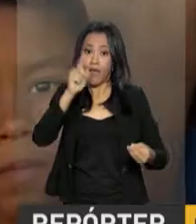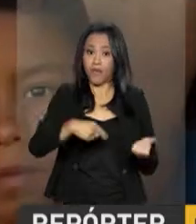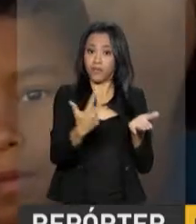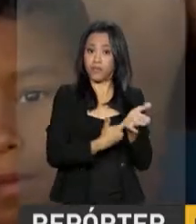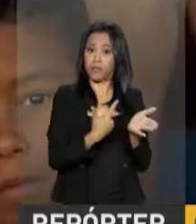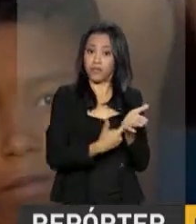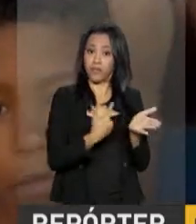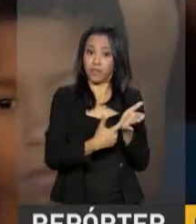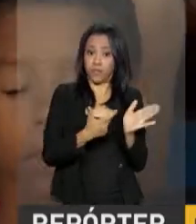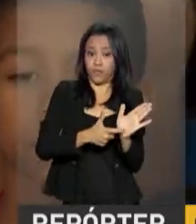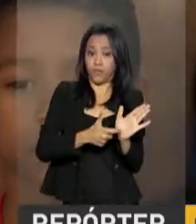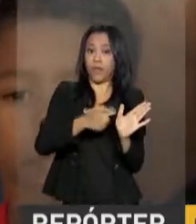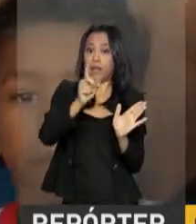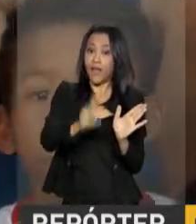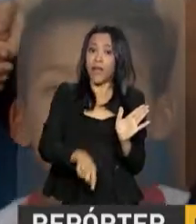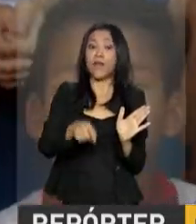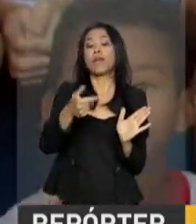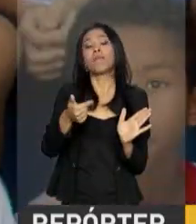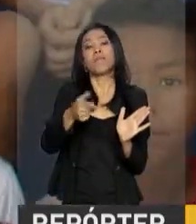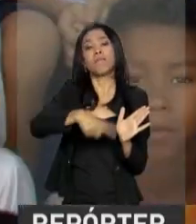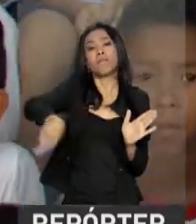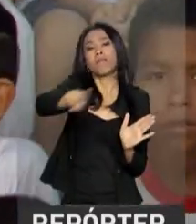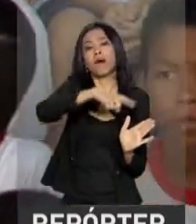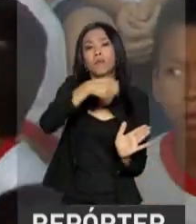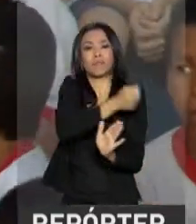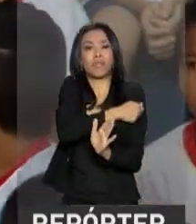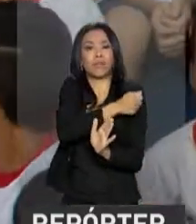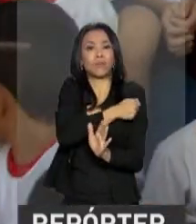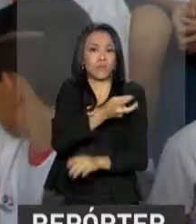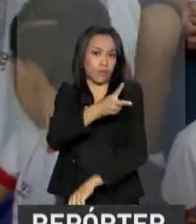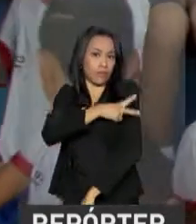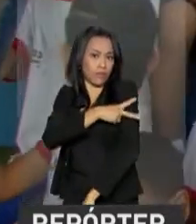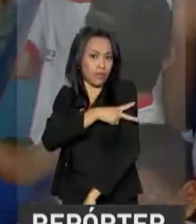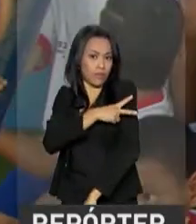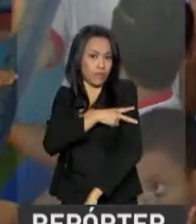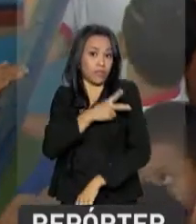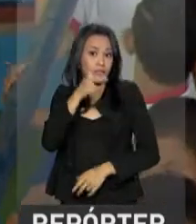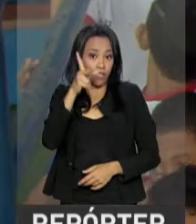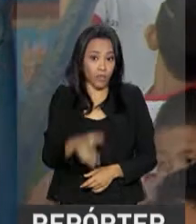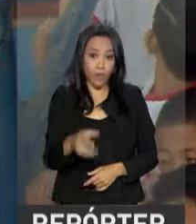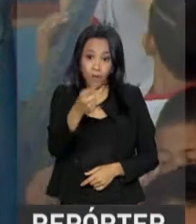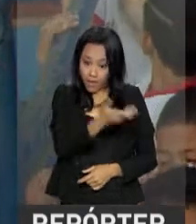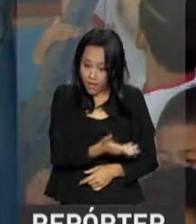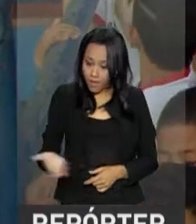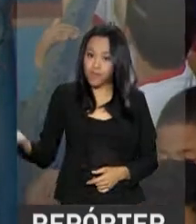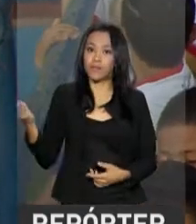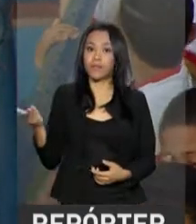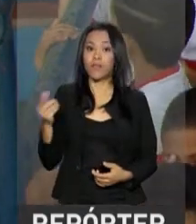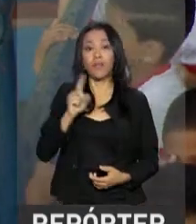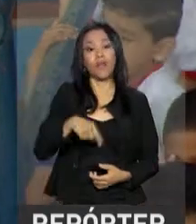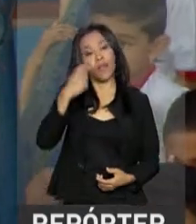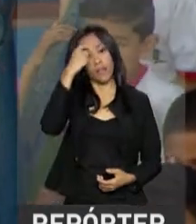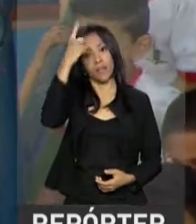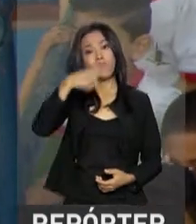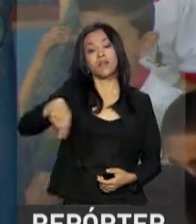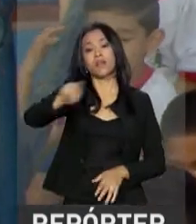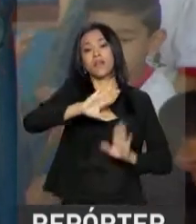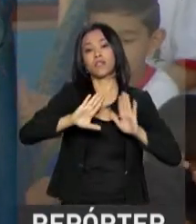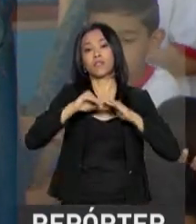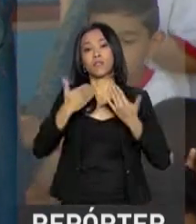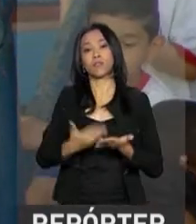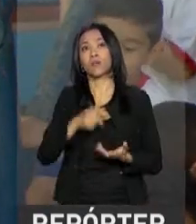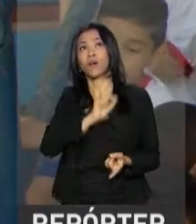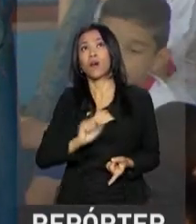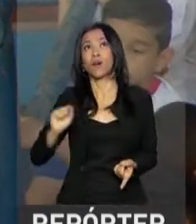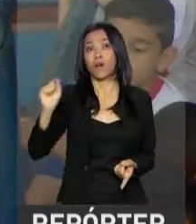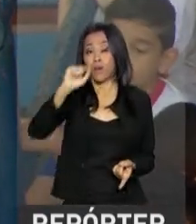destinado a alunos do 2º ano do ensino fundamental como esses aqui a ideia que escolas públicas de todo o país